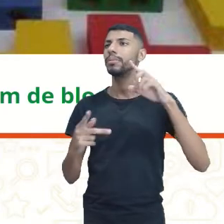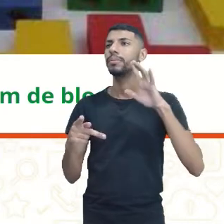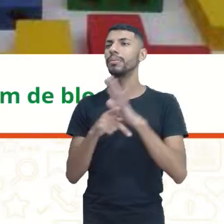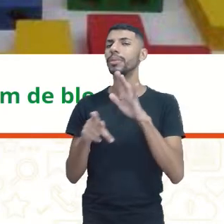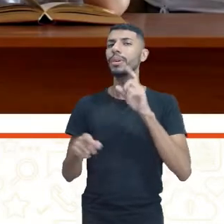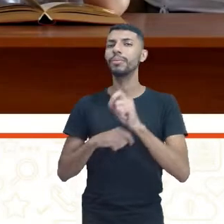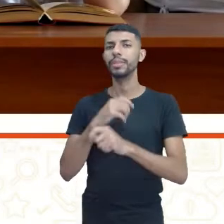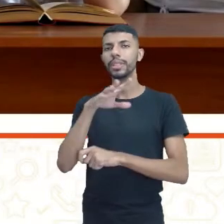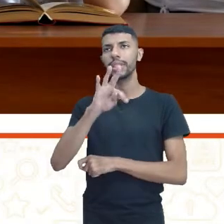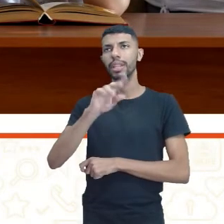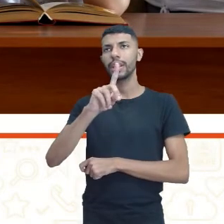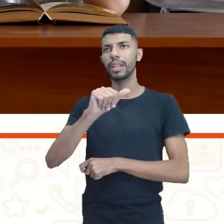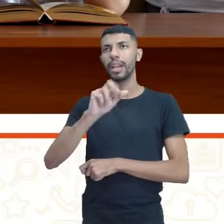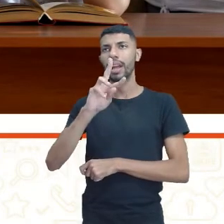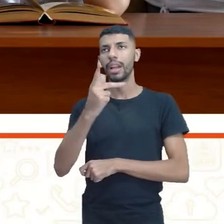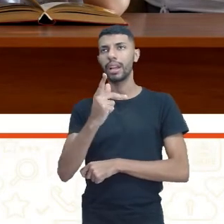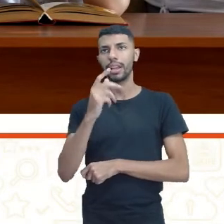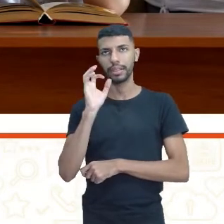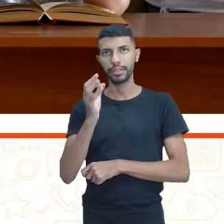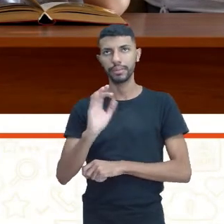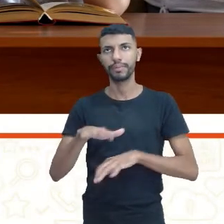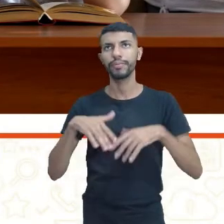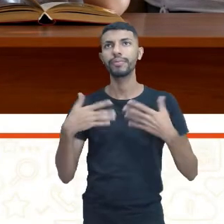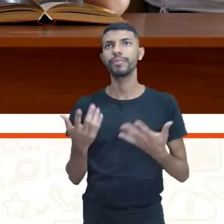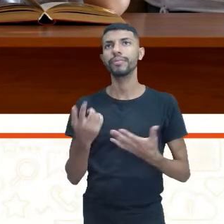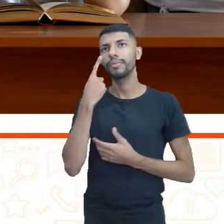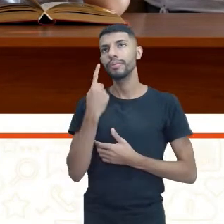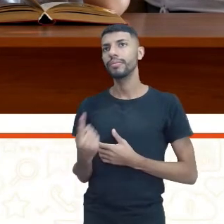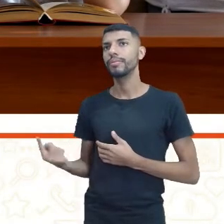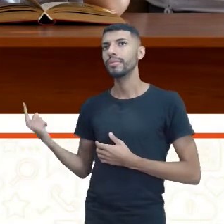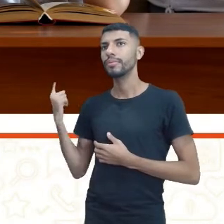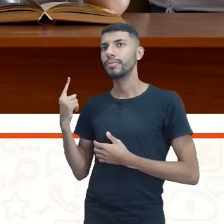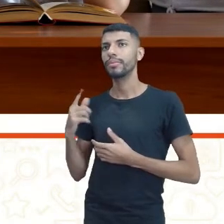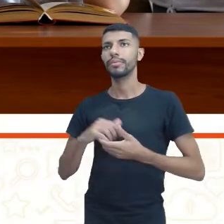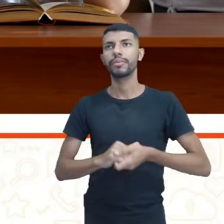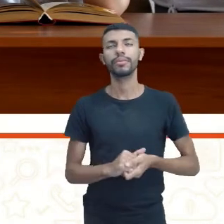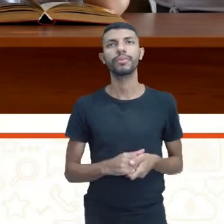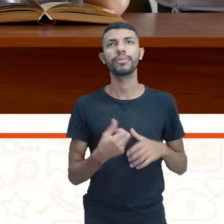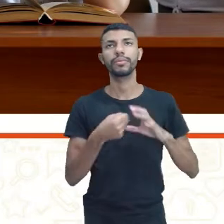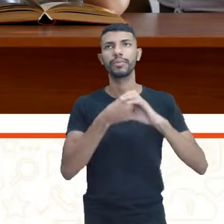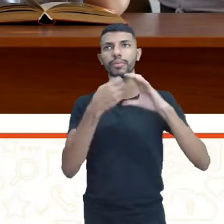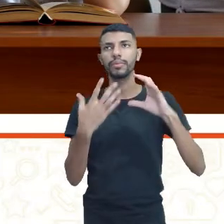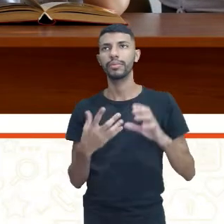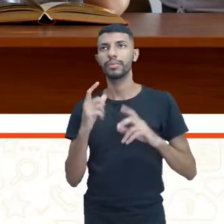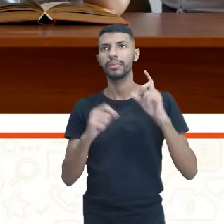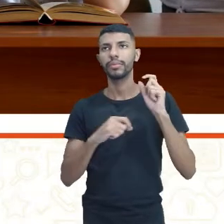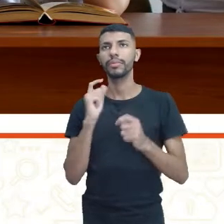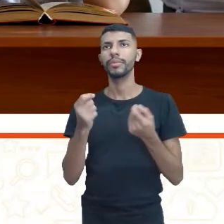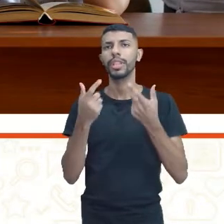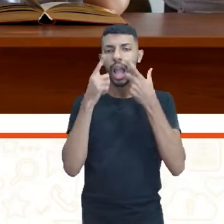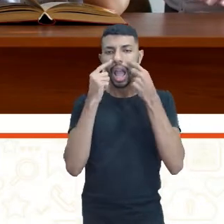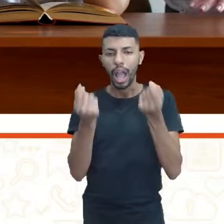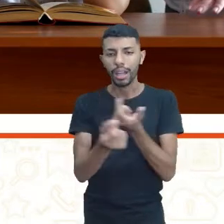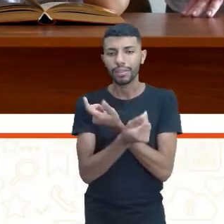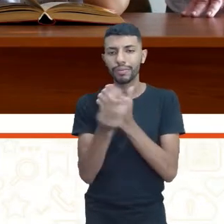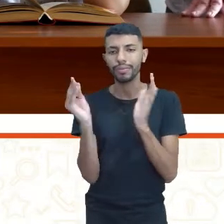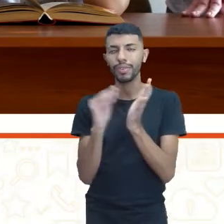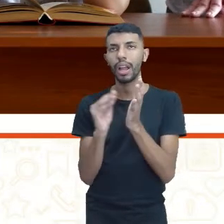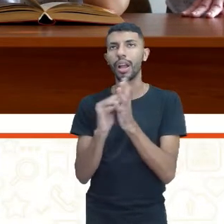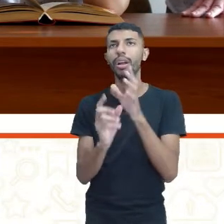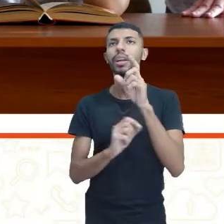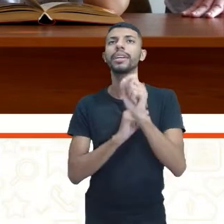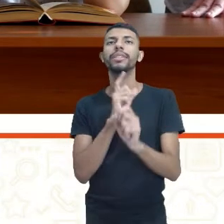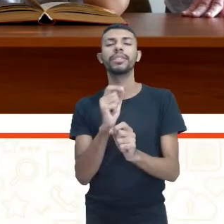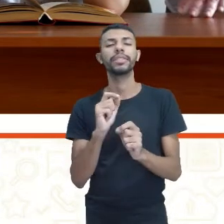TDAH. Então, as características de desatenção que ocorrem com maior frequência, e vocês